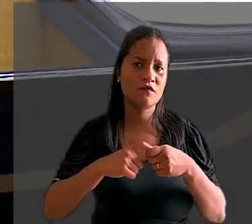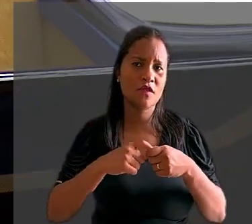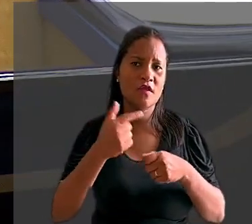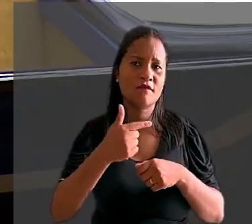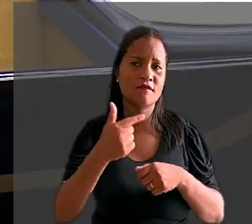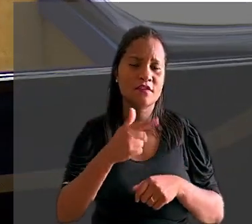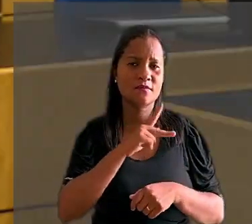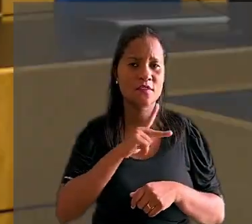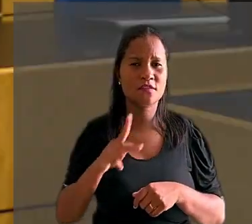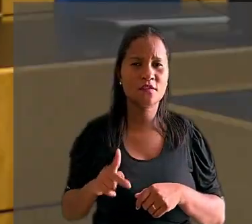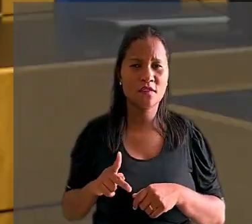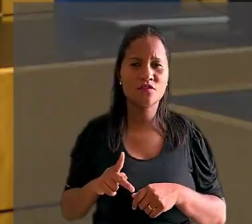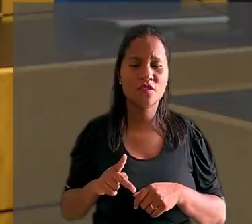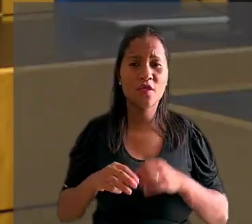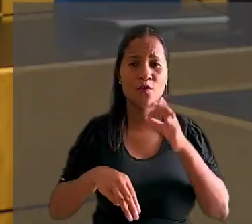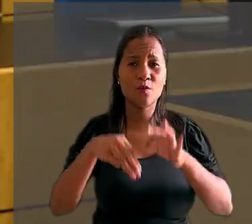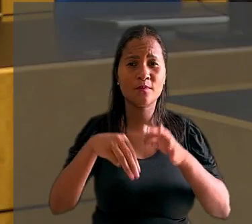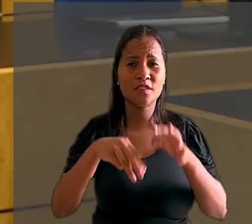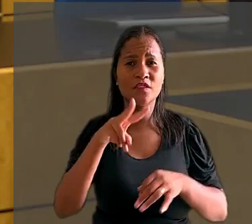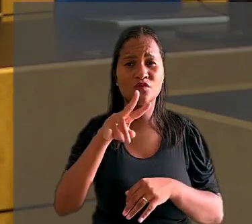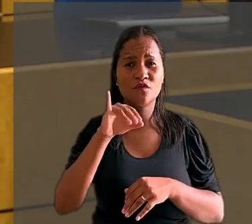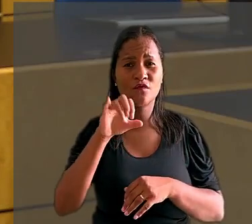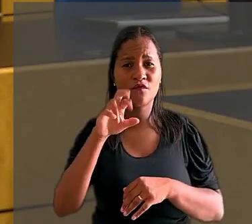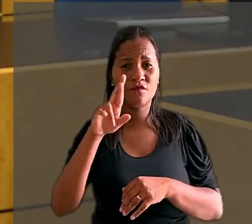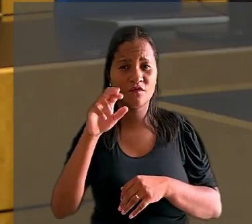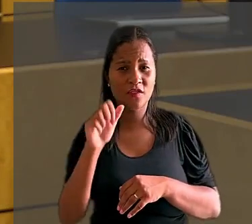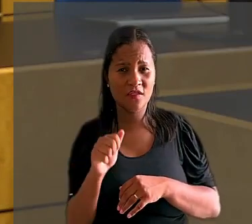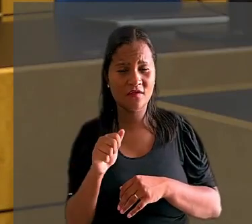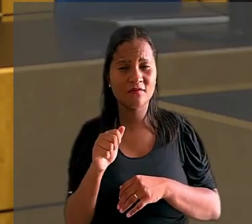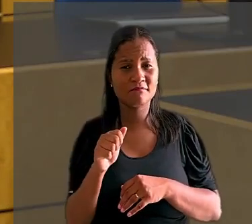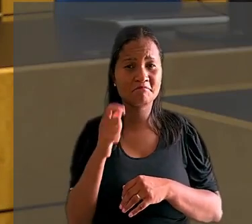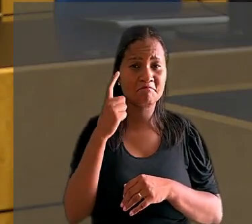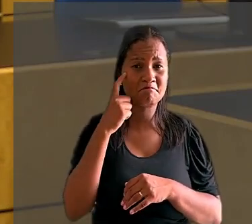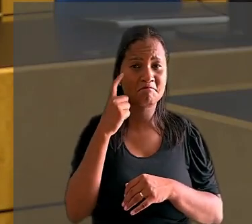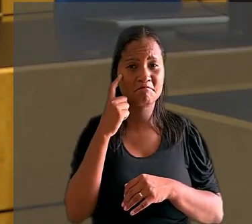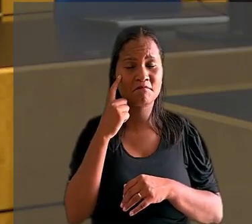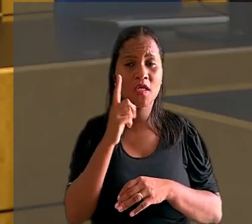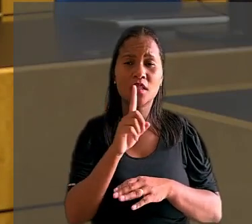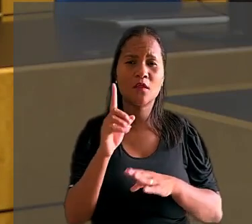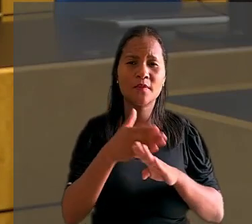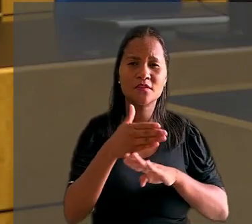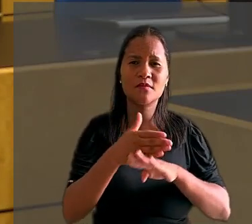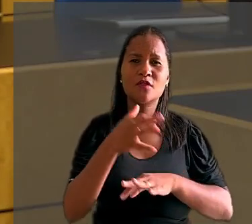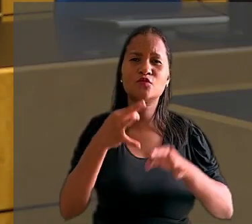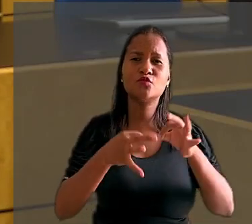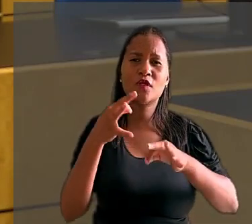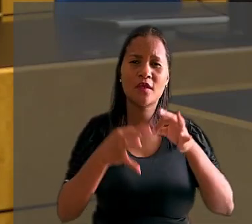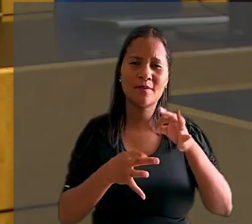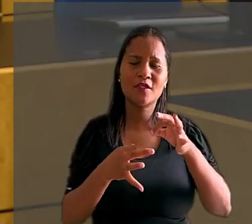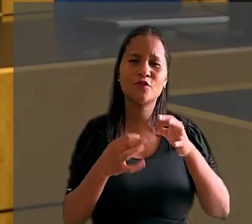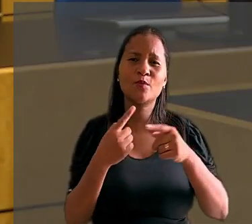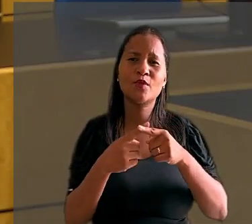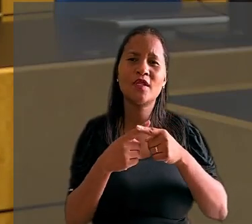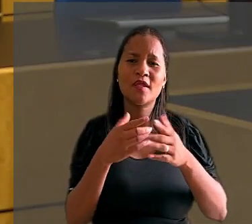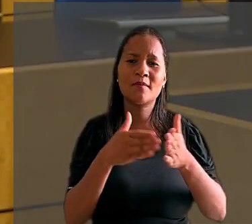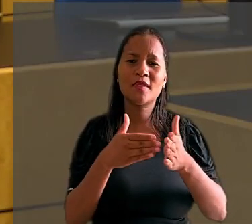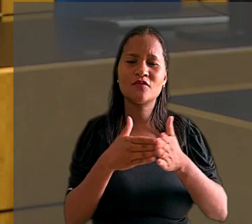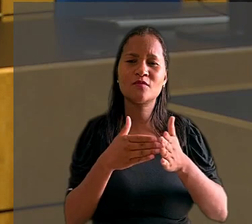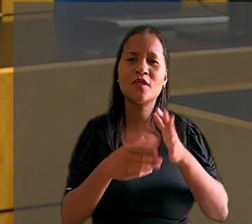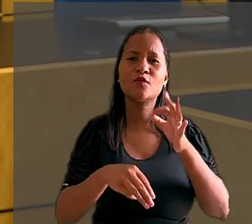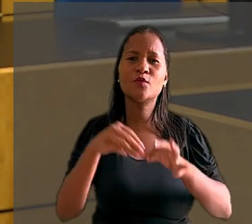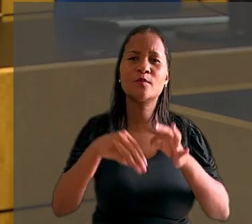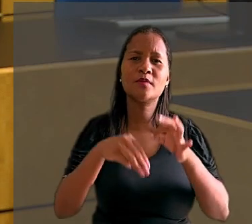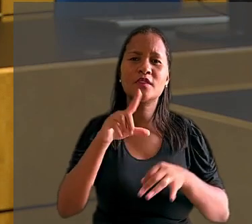à vice-presidência. O ministro Vieira de Mello Filho ficou vencido. Não participaram do julgamento em razão de